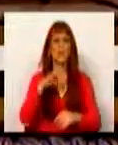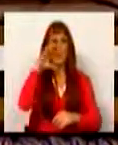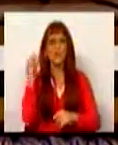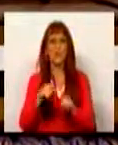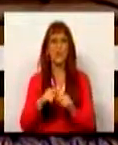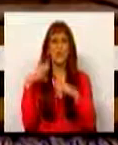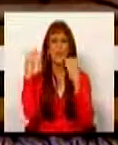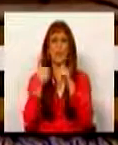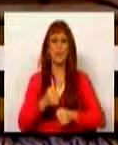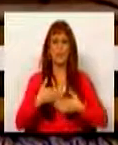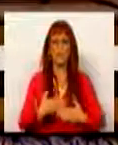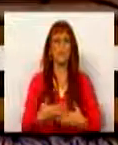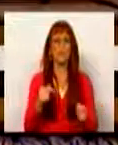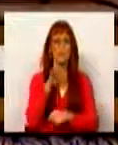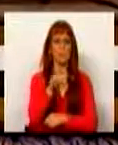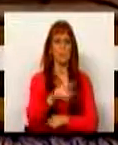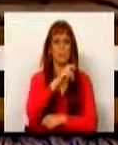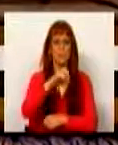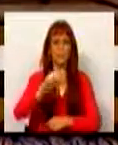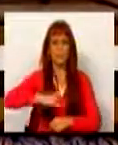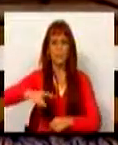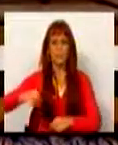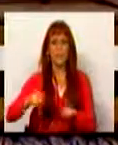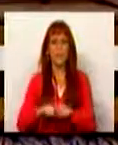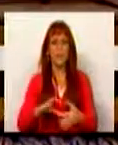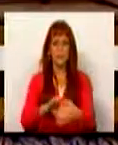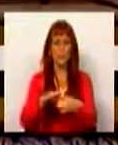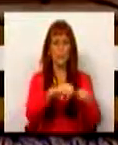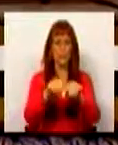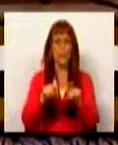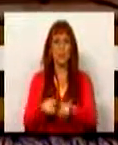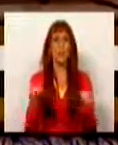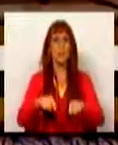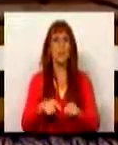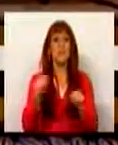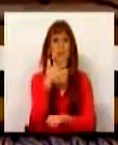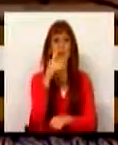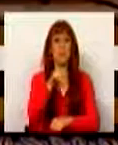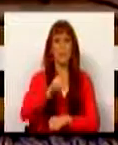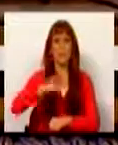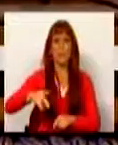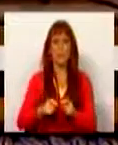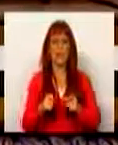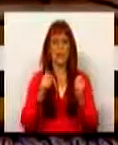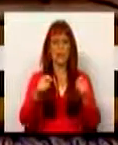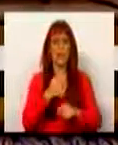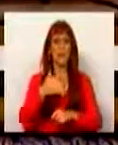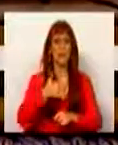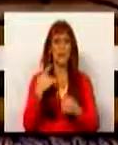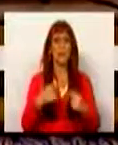e no ensino profissional. São 1.300 milhões de euros para a coesão territorial e são 5.000 milhões de euros para investimento